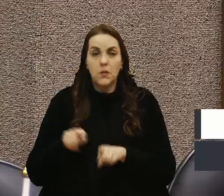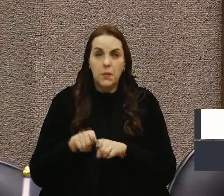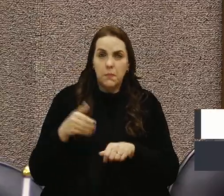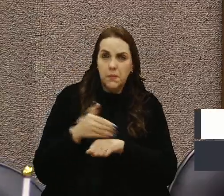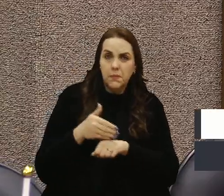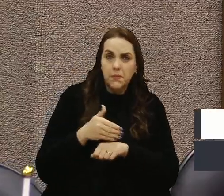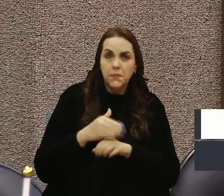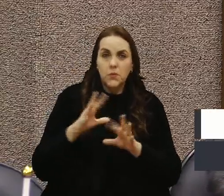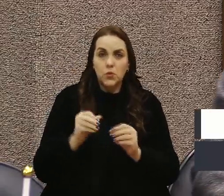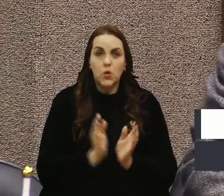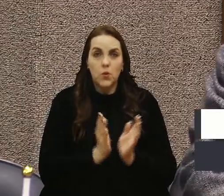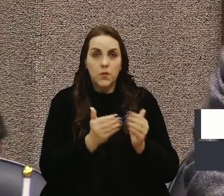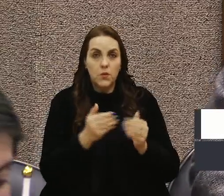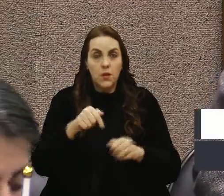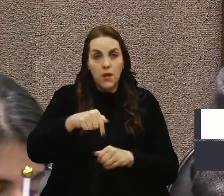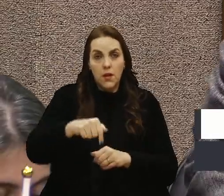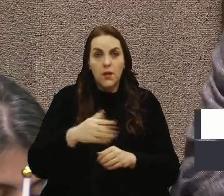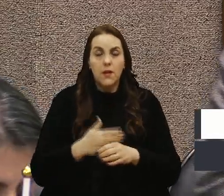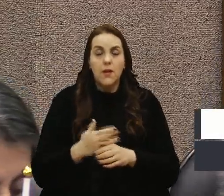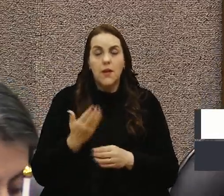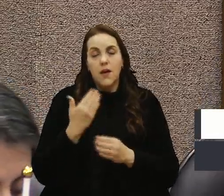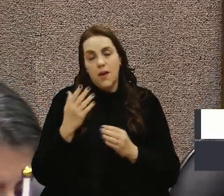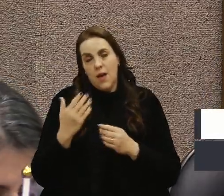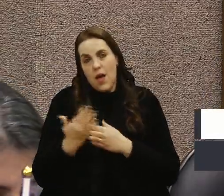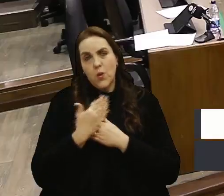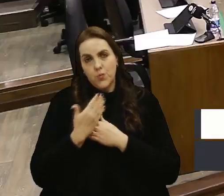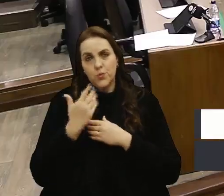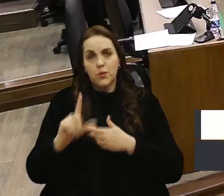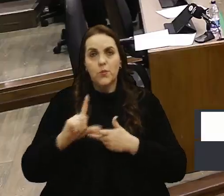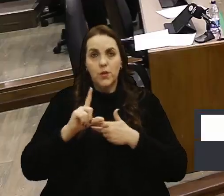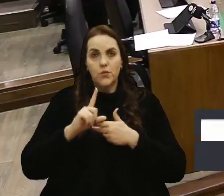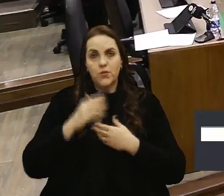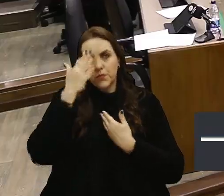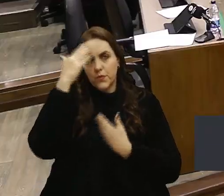e nos auxilia aqui nessa Casa Legislativa. Muito obrigado, senhor presidente. Obrigado.